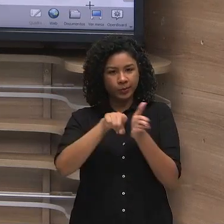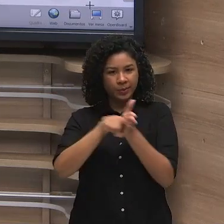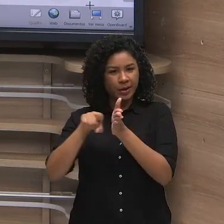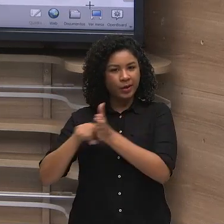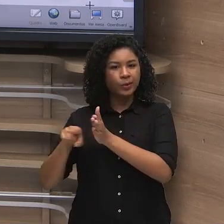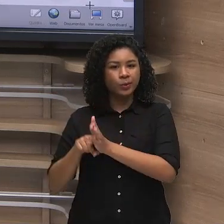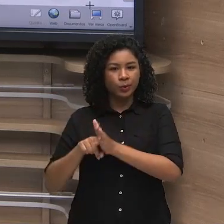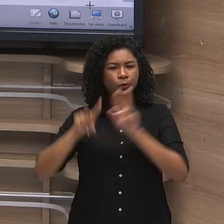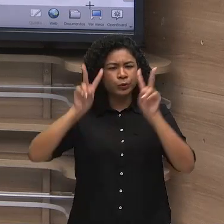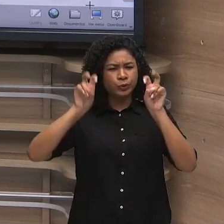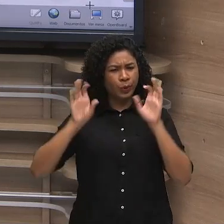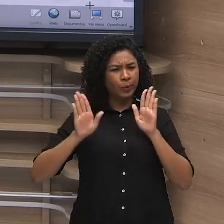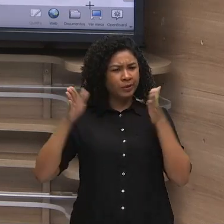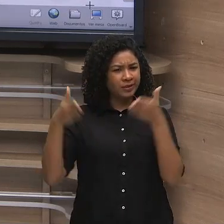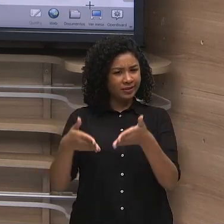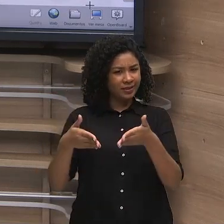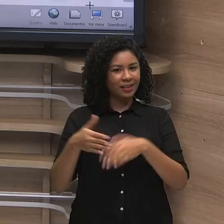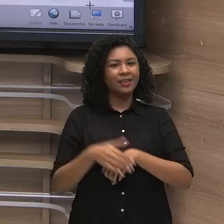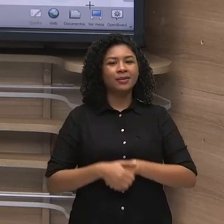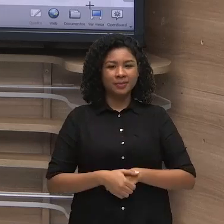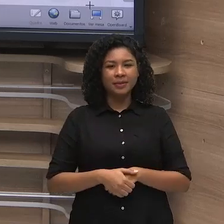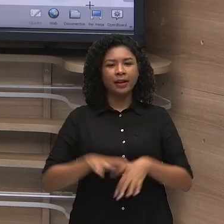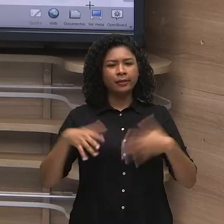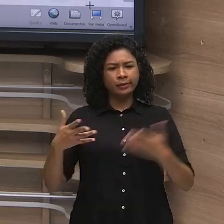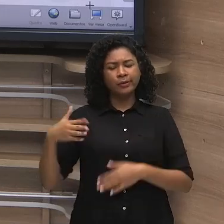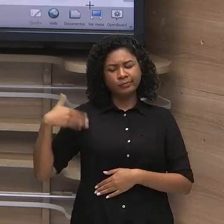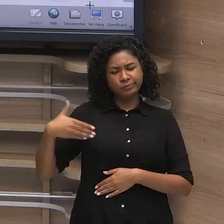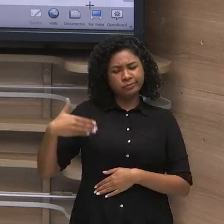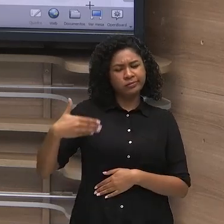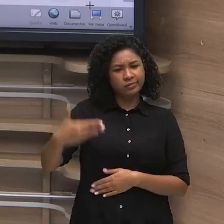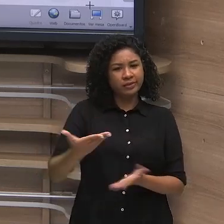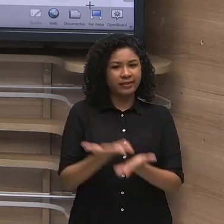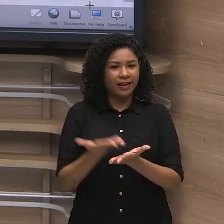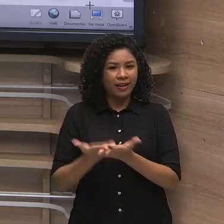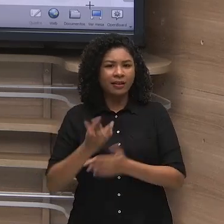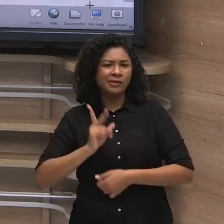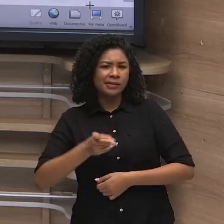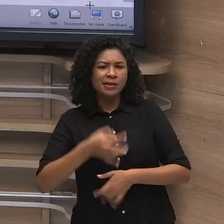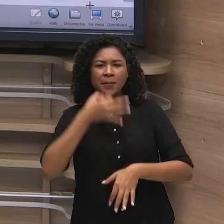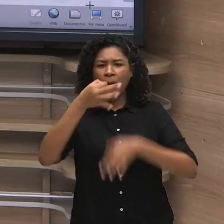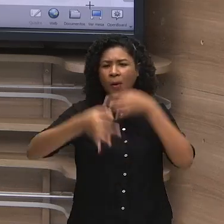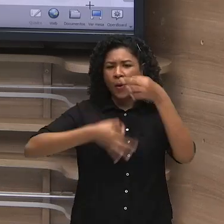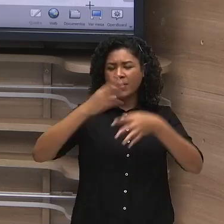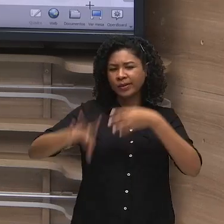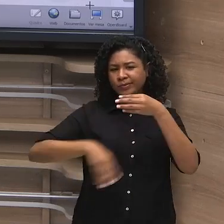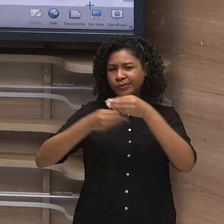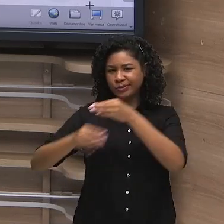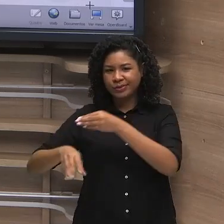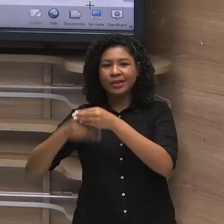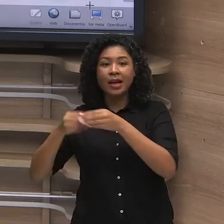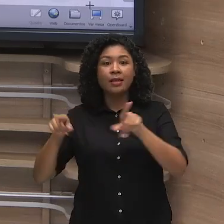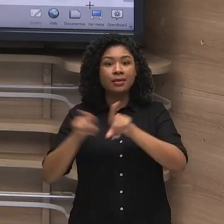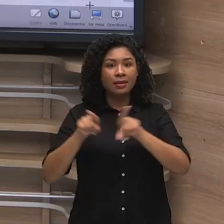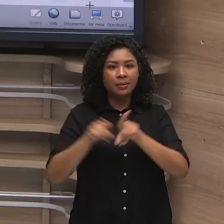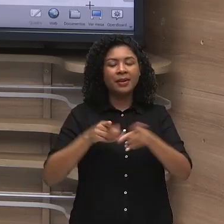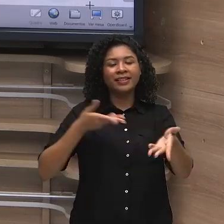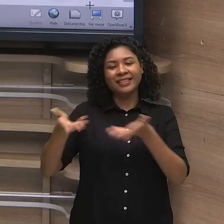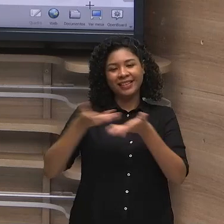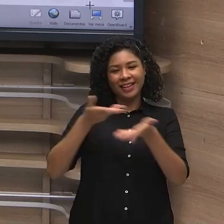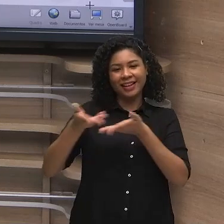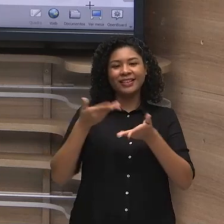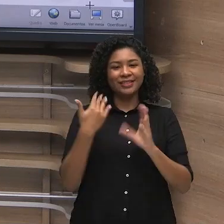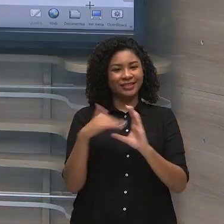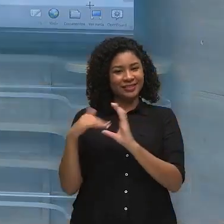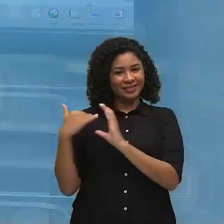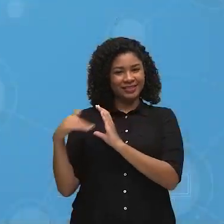esse conteúdo e, conforme o andamento de nossa aula, nós vamos comentando e interagindo lá no nosso chat, tá bom? Vamos às